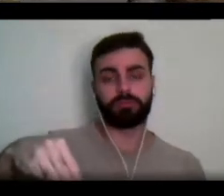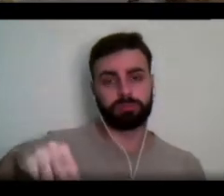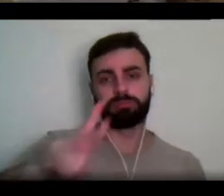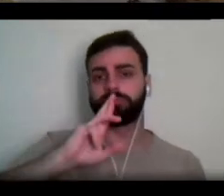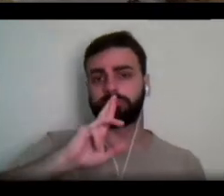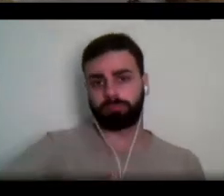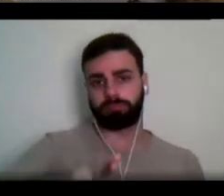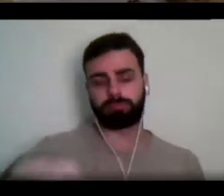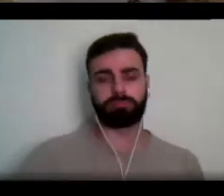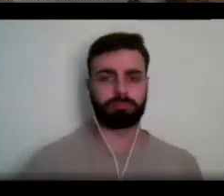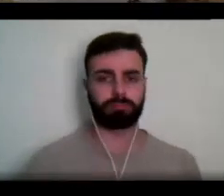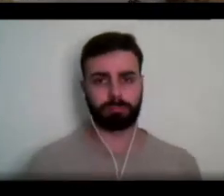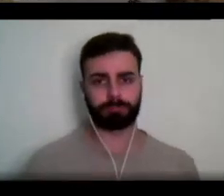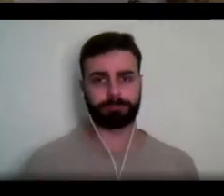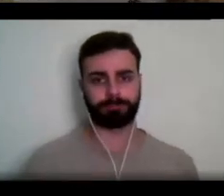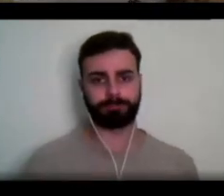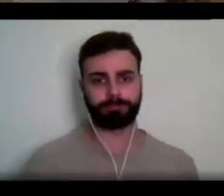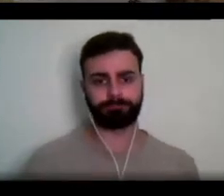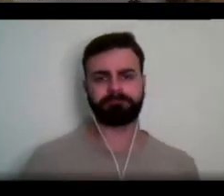721,4 quilômetros, mais ou menos.